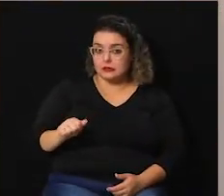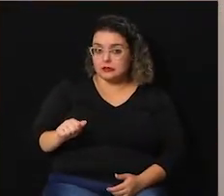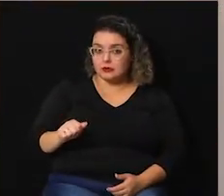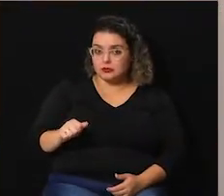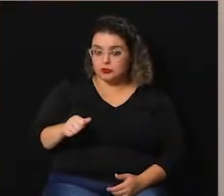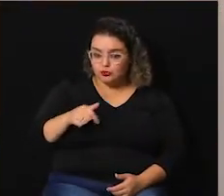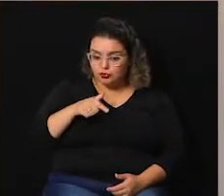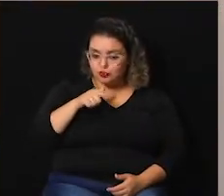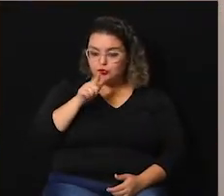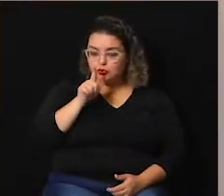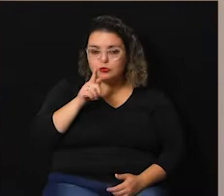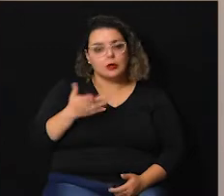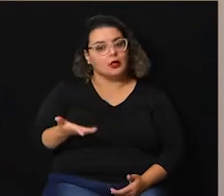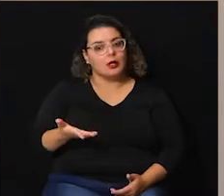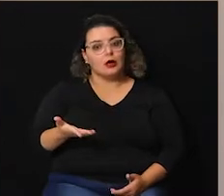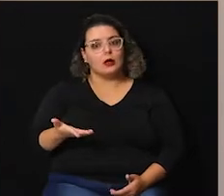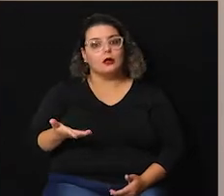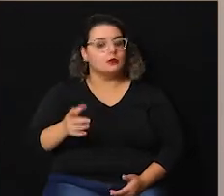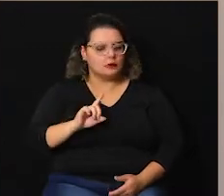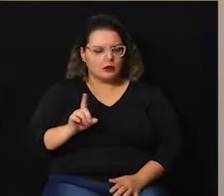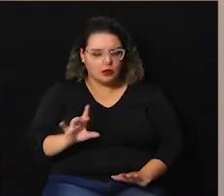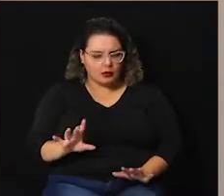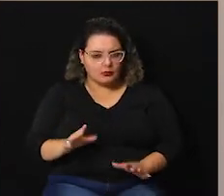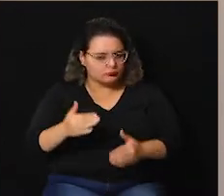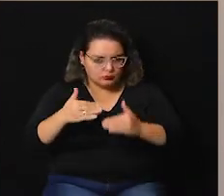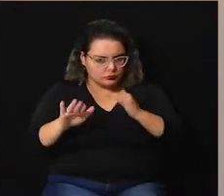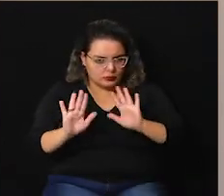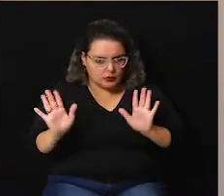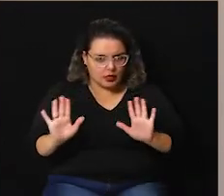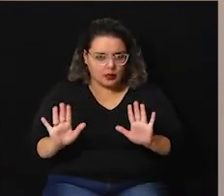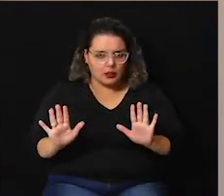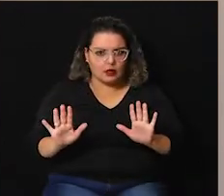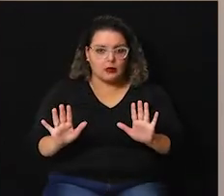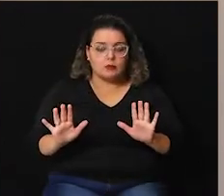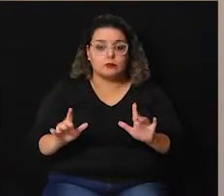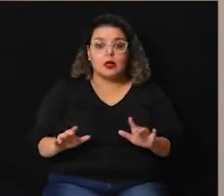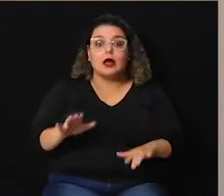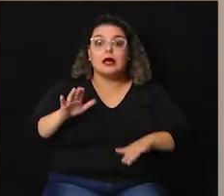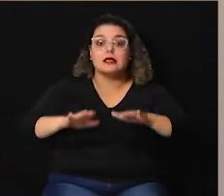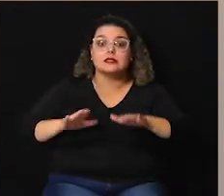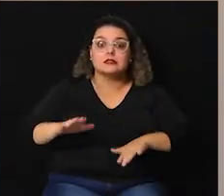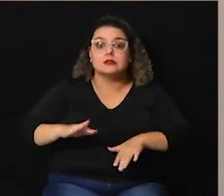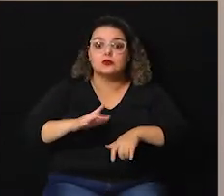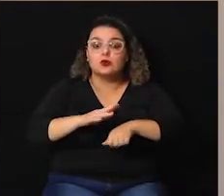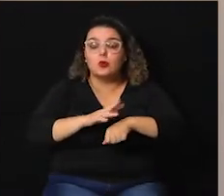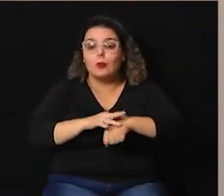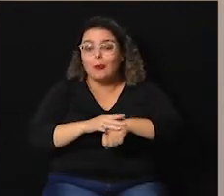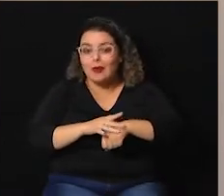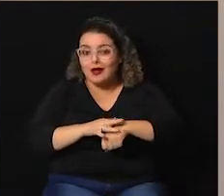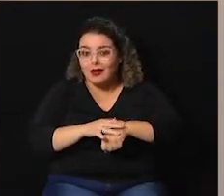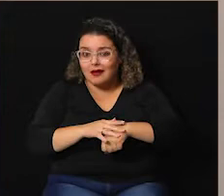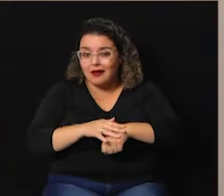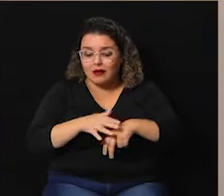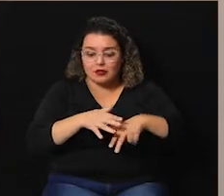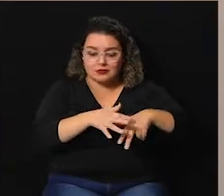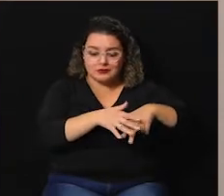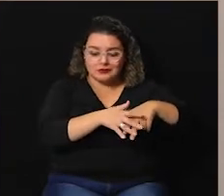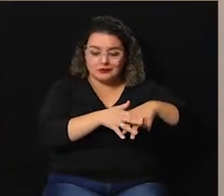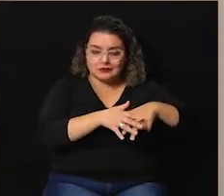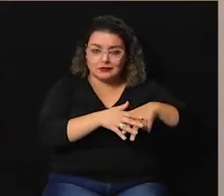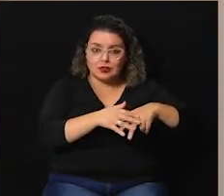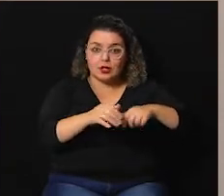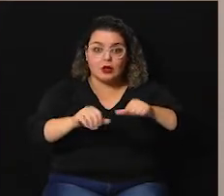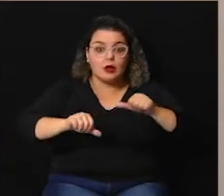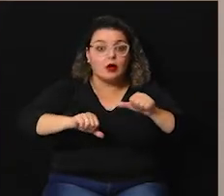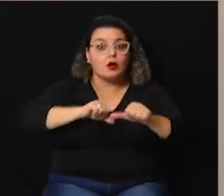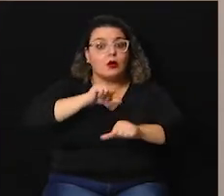0,2%, 0,2%, é uma incidência muito baixa, o paciente refere uma alteração